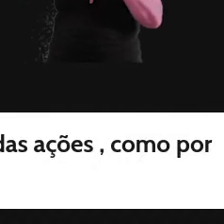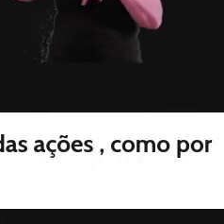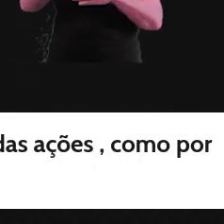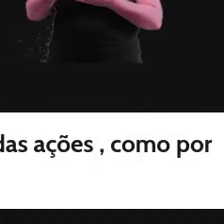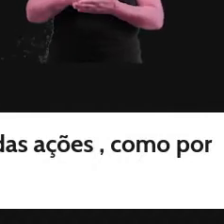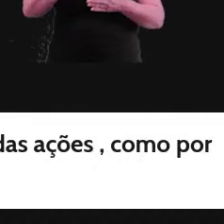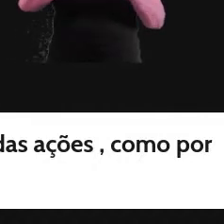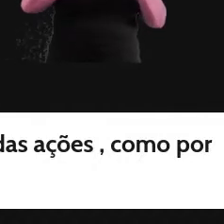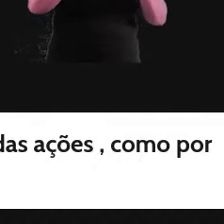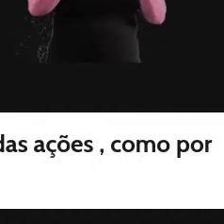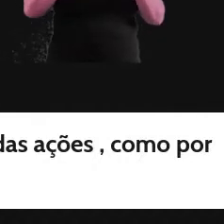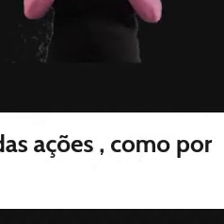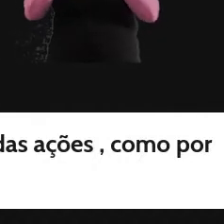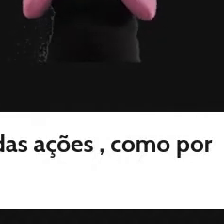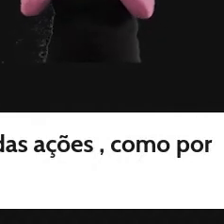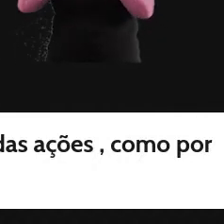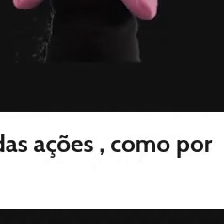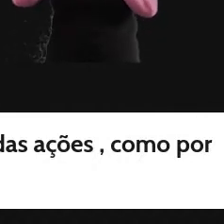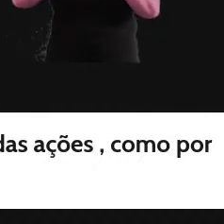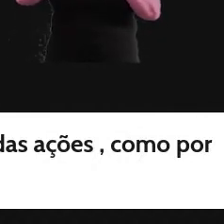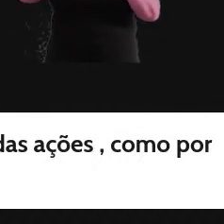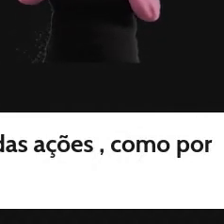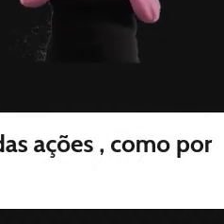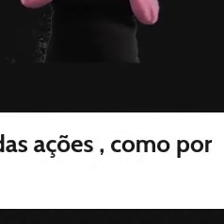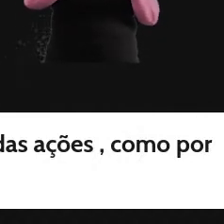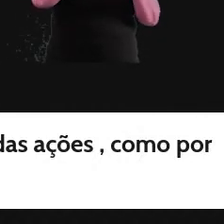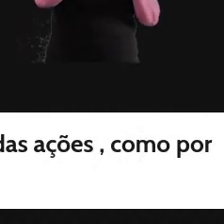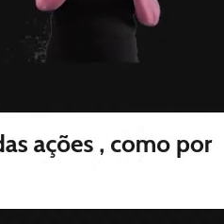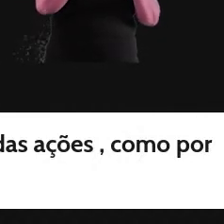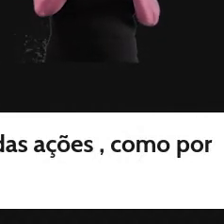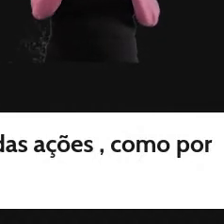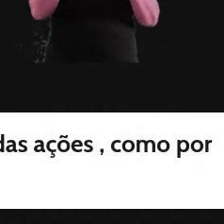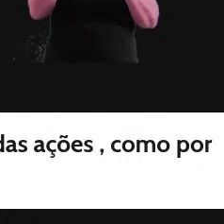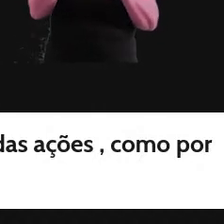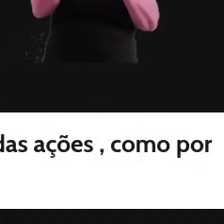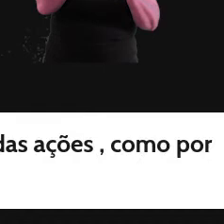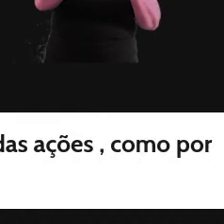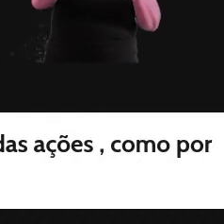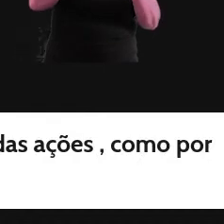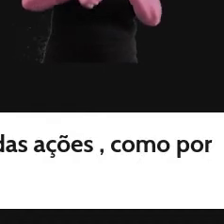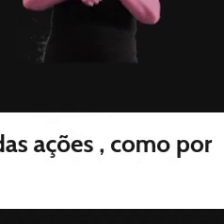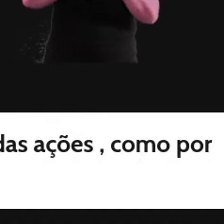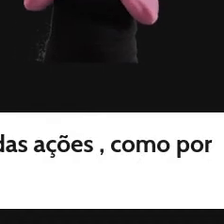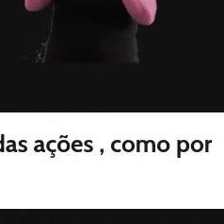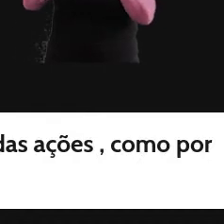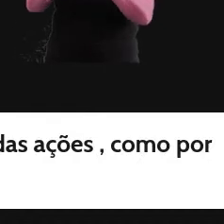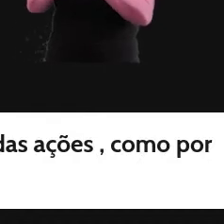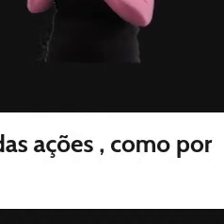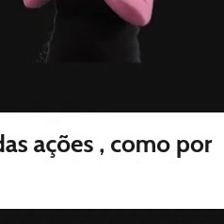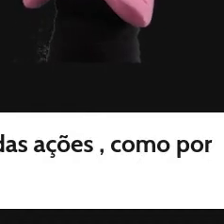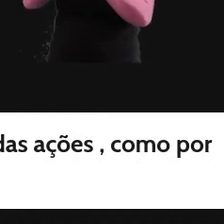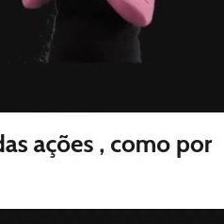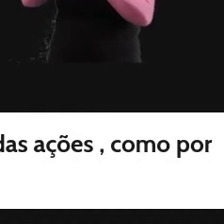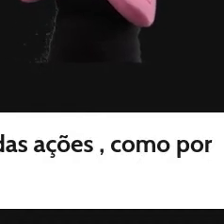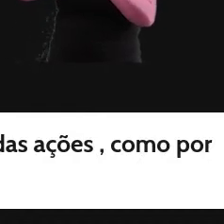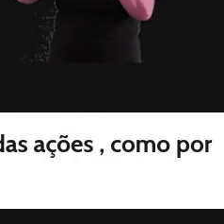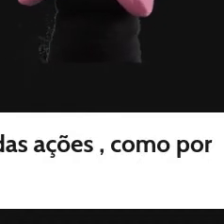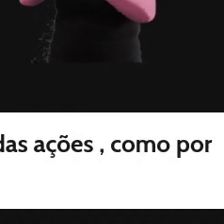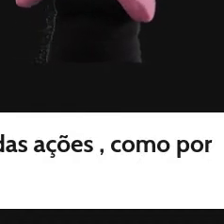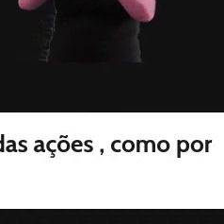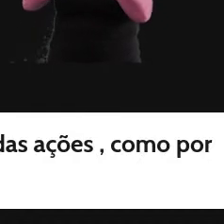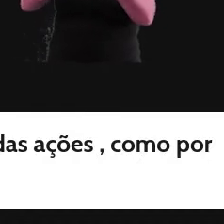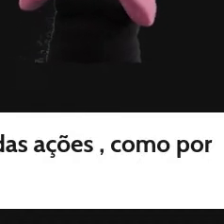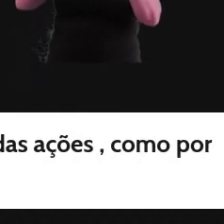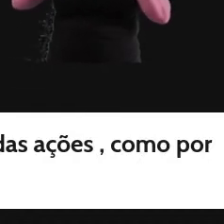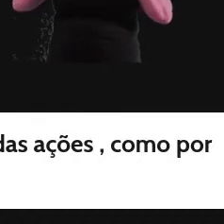inclusive tem equipes especializadas em fazer esse tipo de captação de recurso vindo da iniciativa privada, e